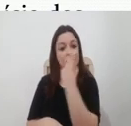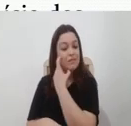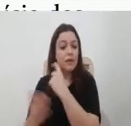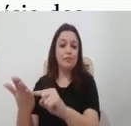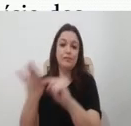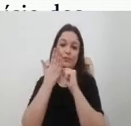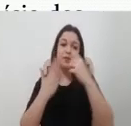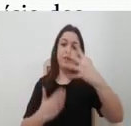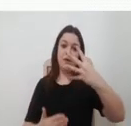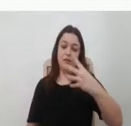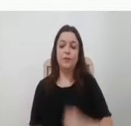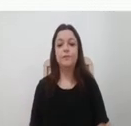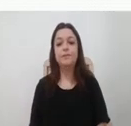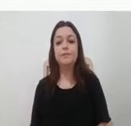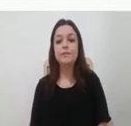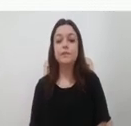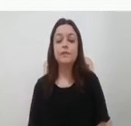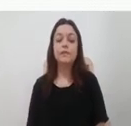apareceu bastante.